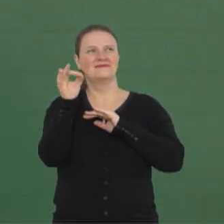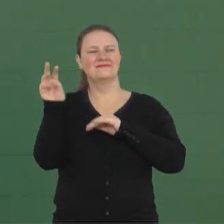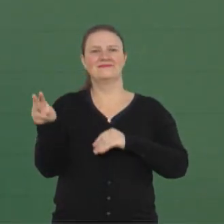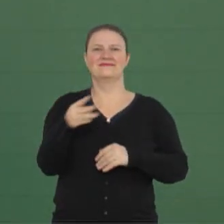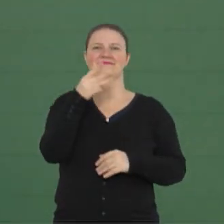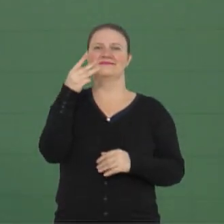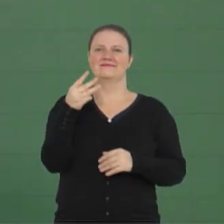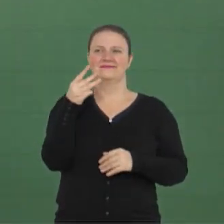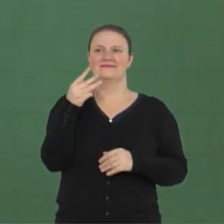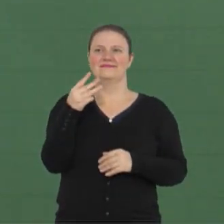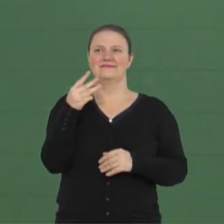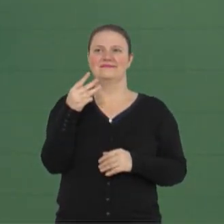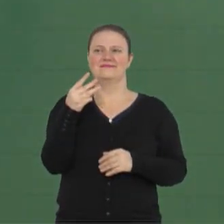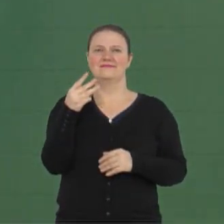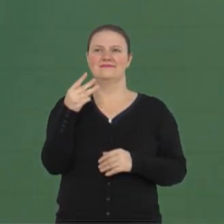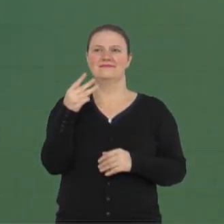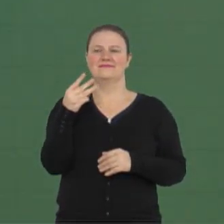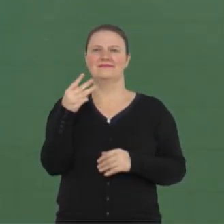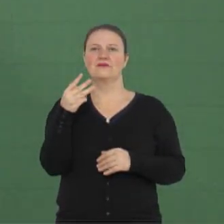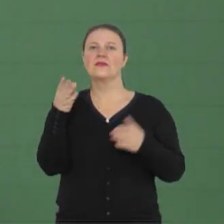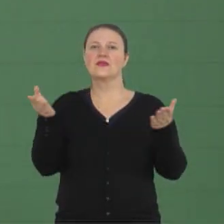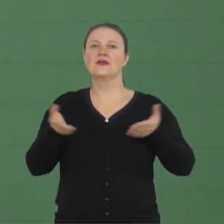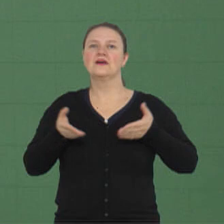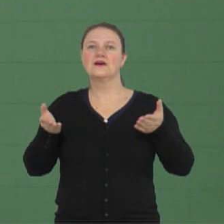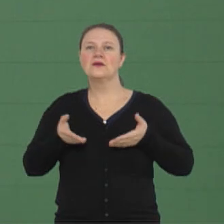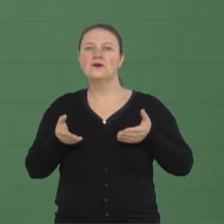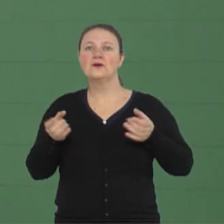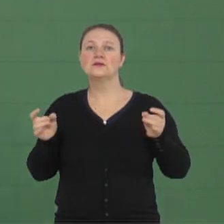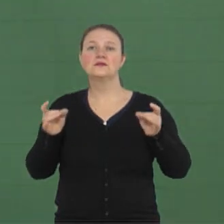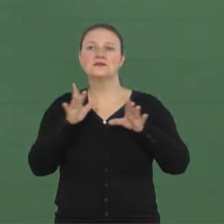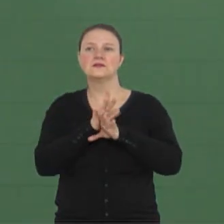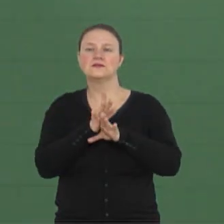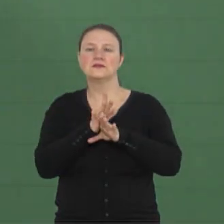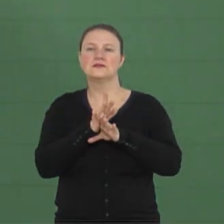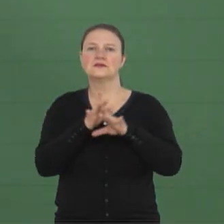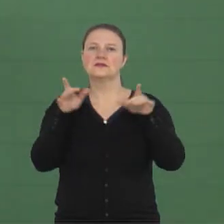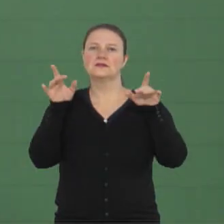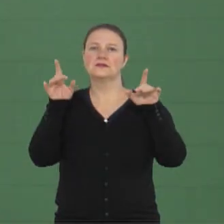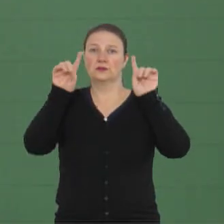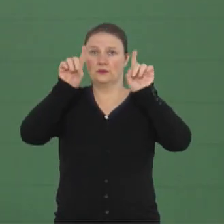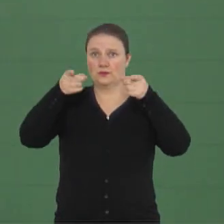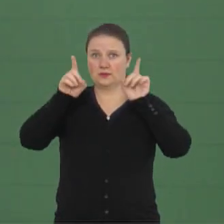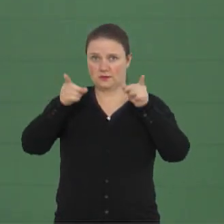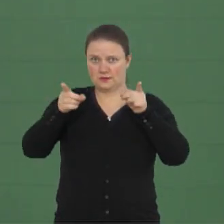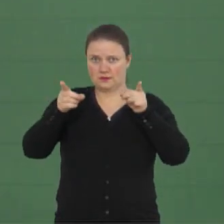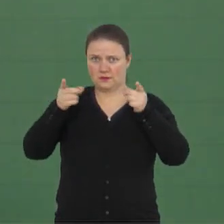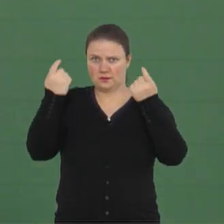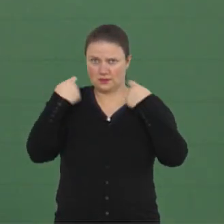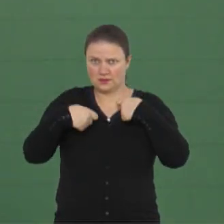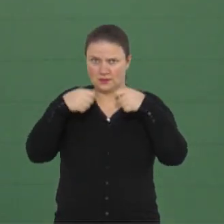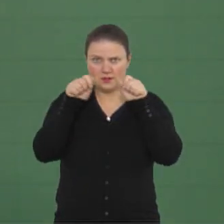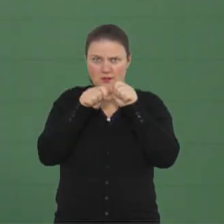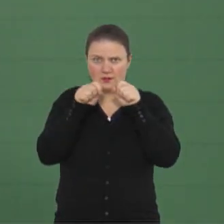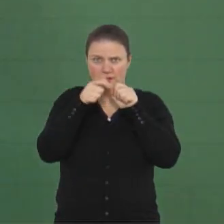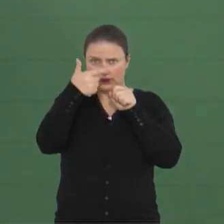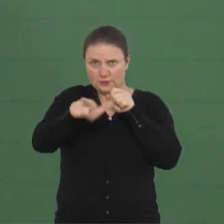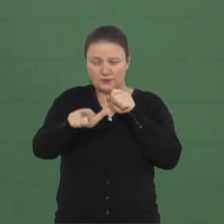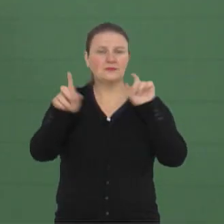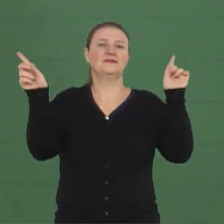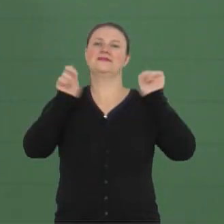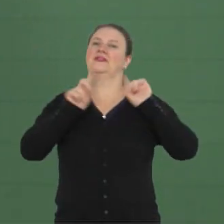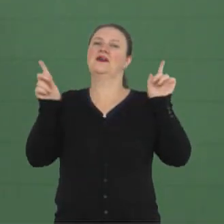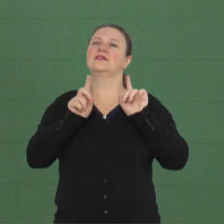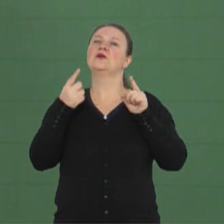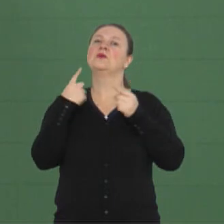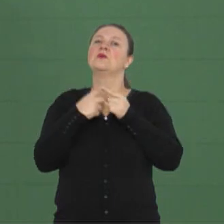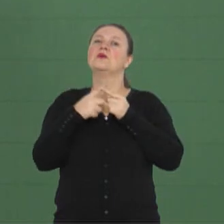Muito bem. Abençoados, terminamos os parênteses. Precisa colocar parênteses novamente? Não, porque esta